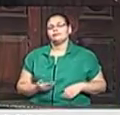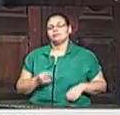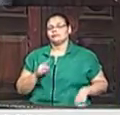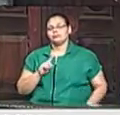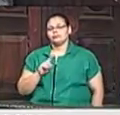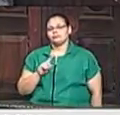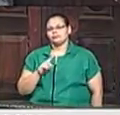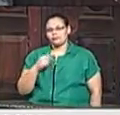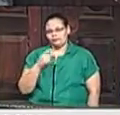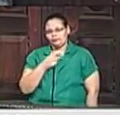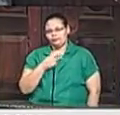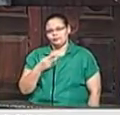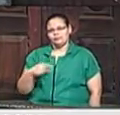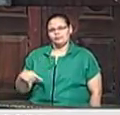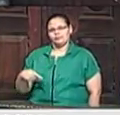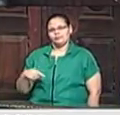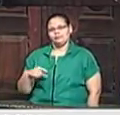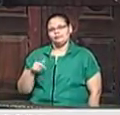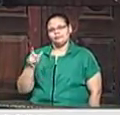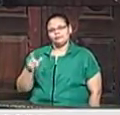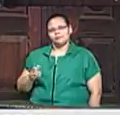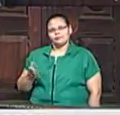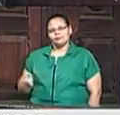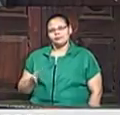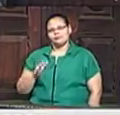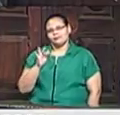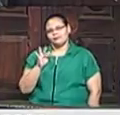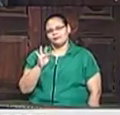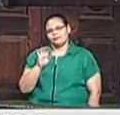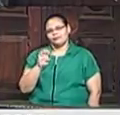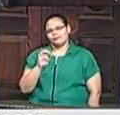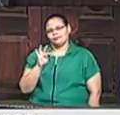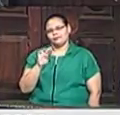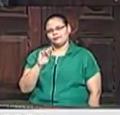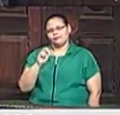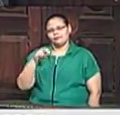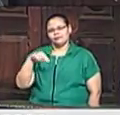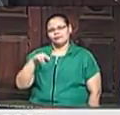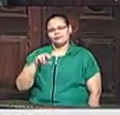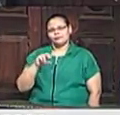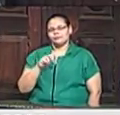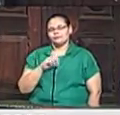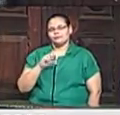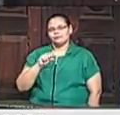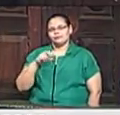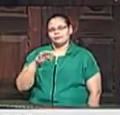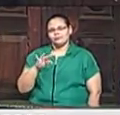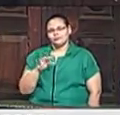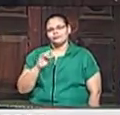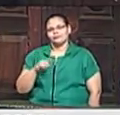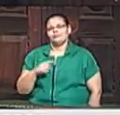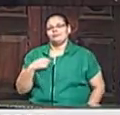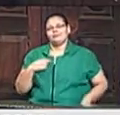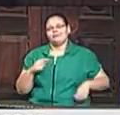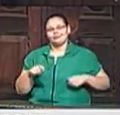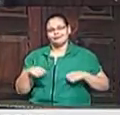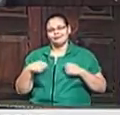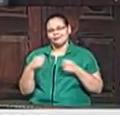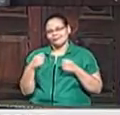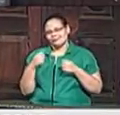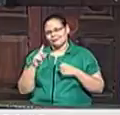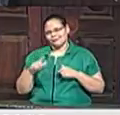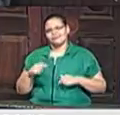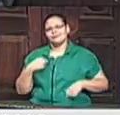Não só o presidente da CCJ se manifestou pela constitucionalidade, como